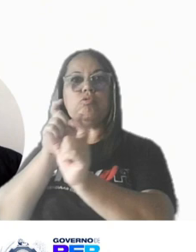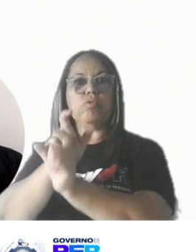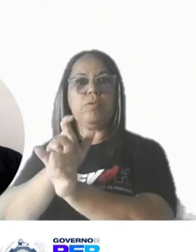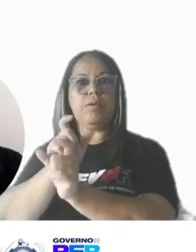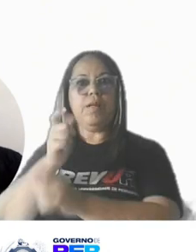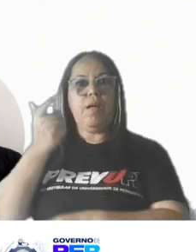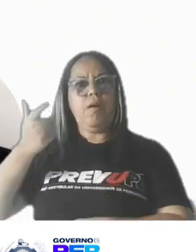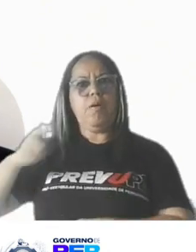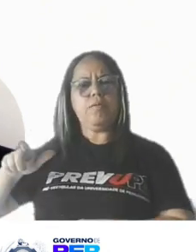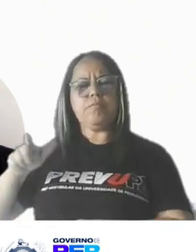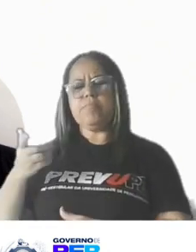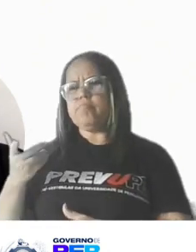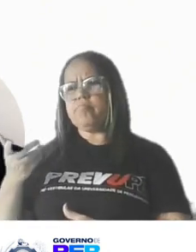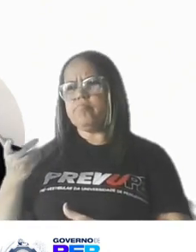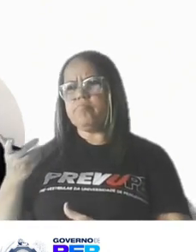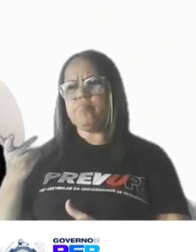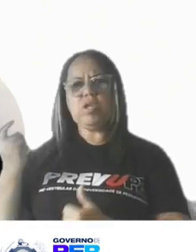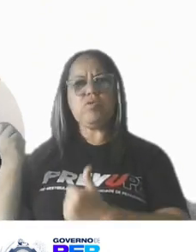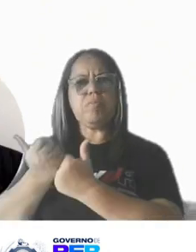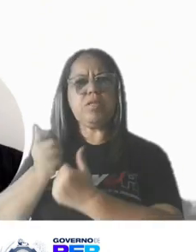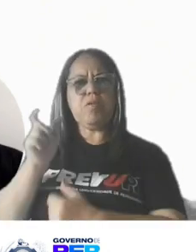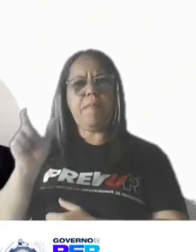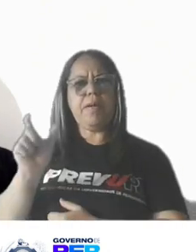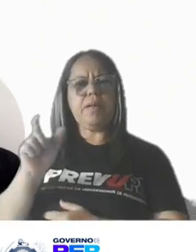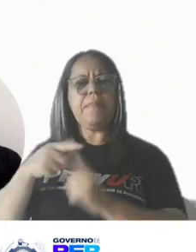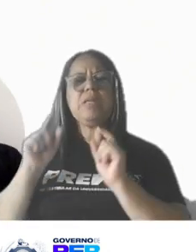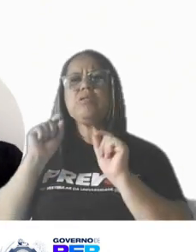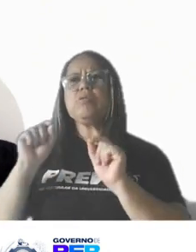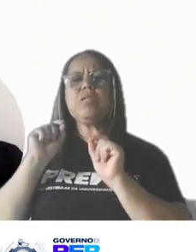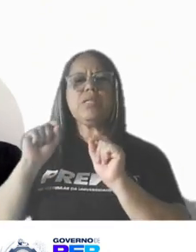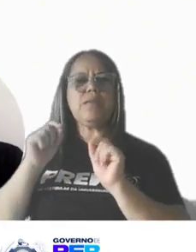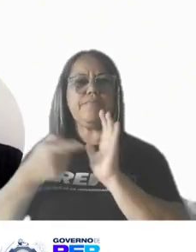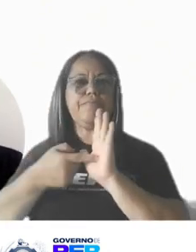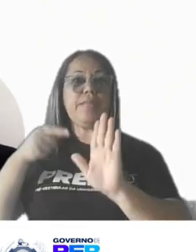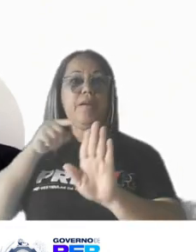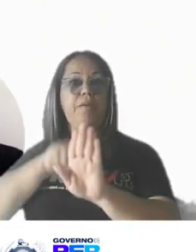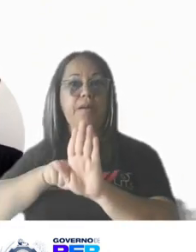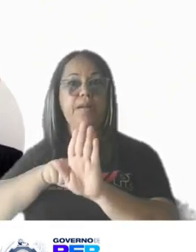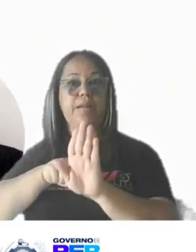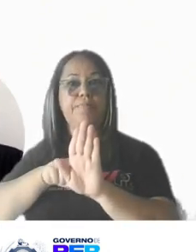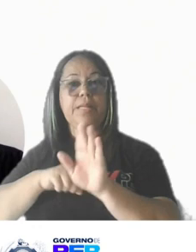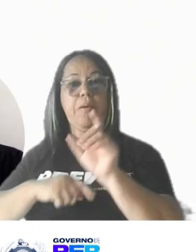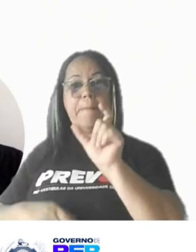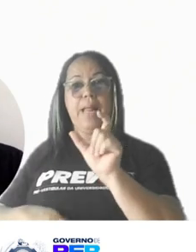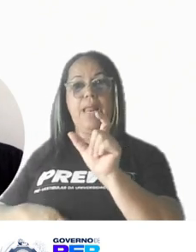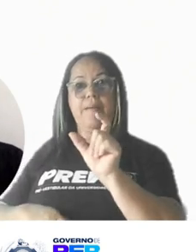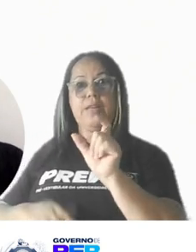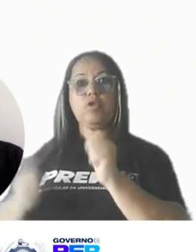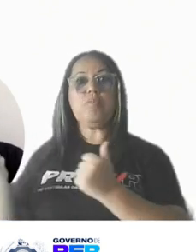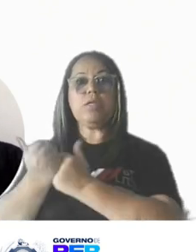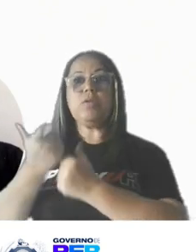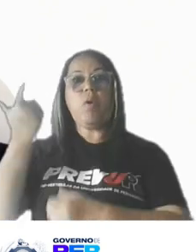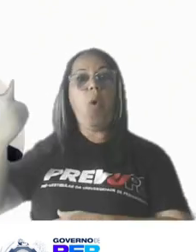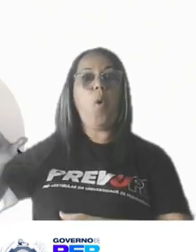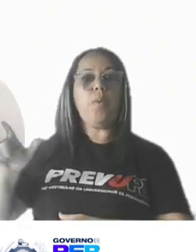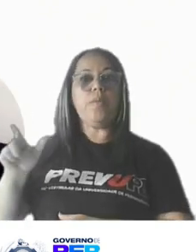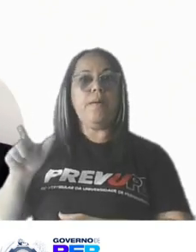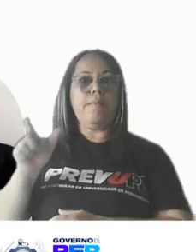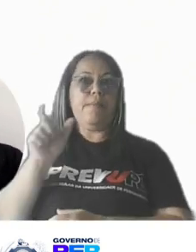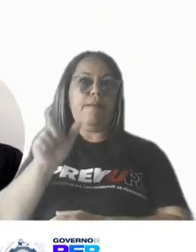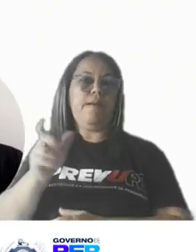por meio da perifrase. Mas o que é perifrase? Perifrase é uma figura de linguagem que substitui uma ou mais palavras